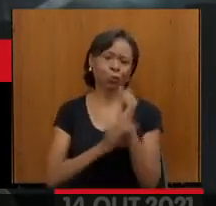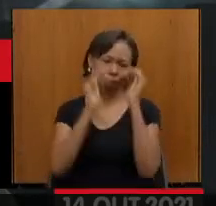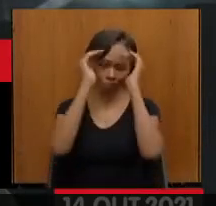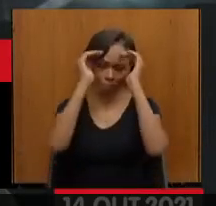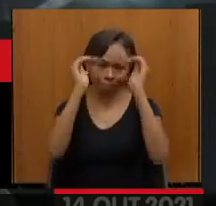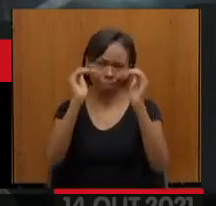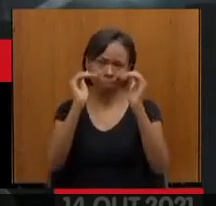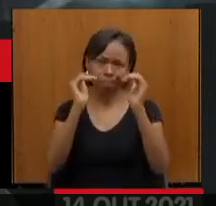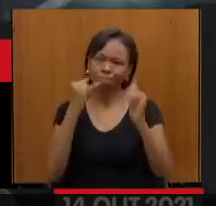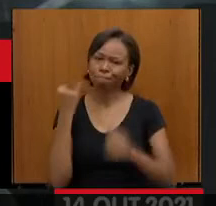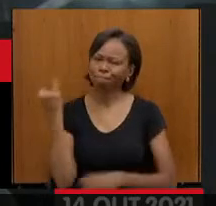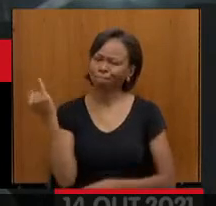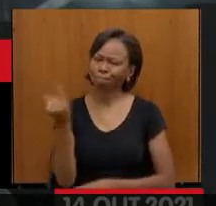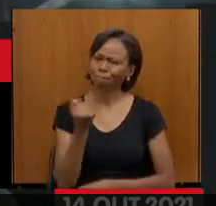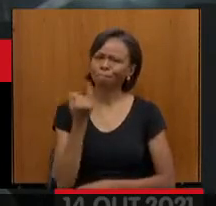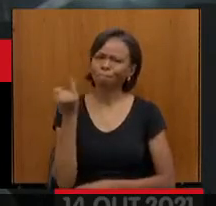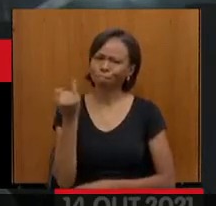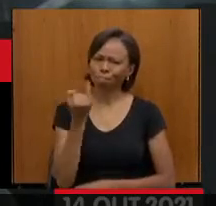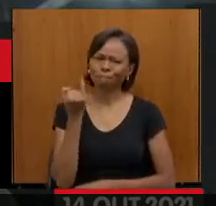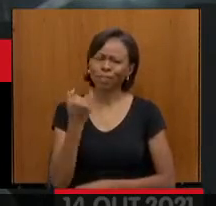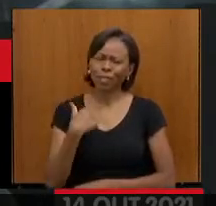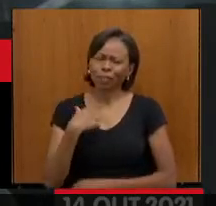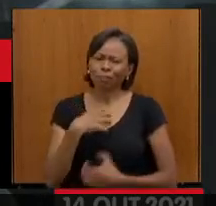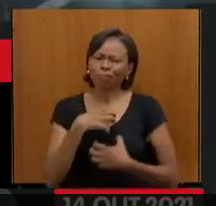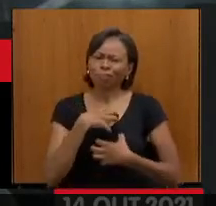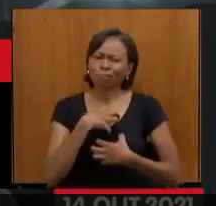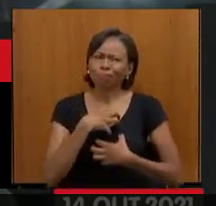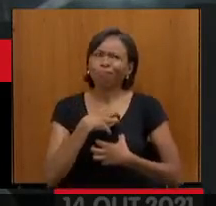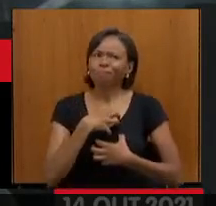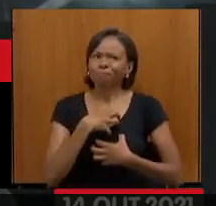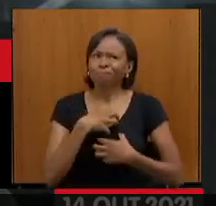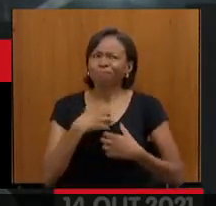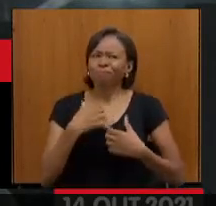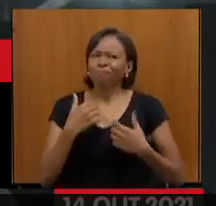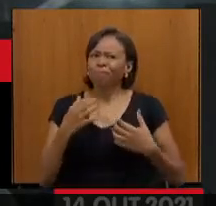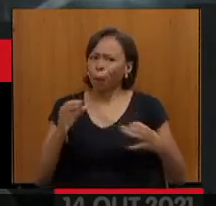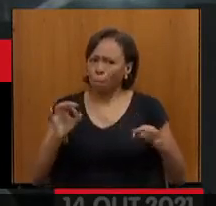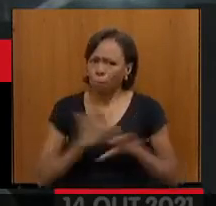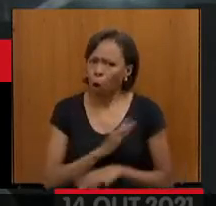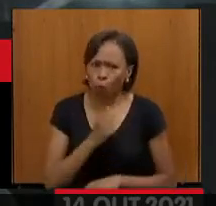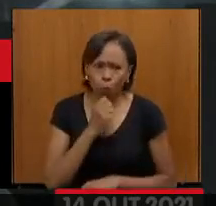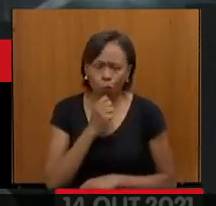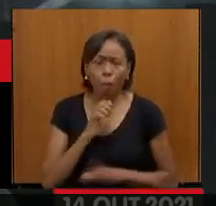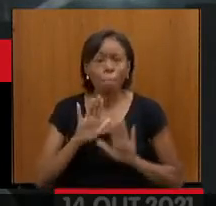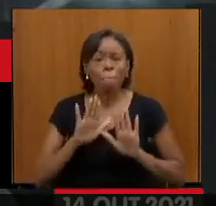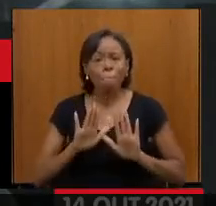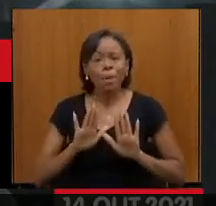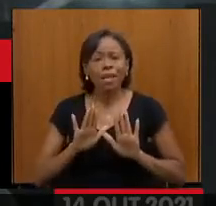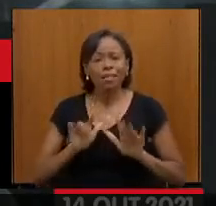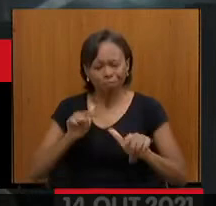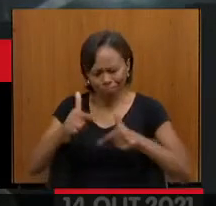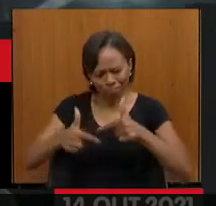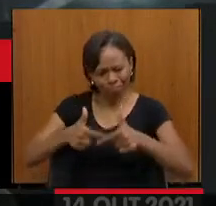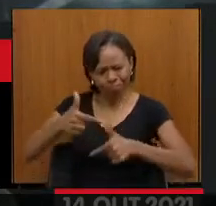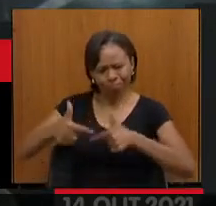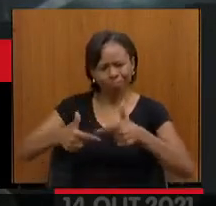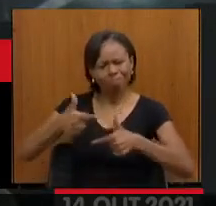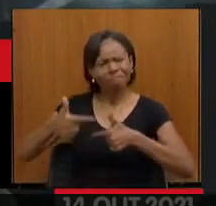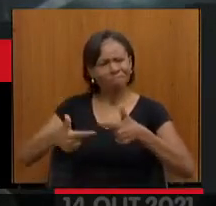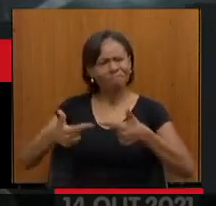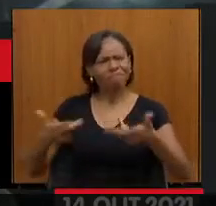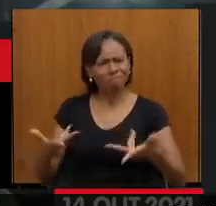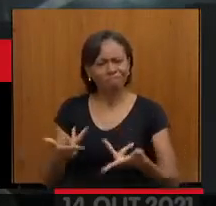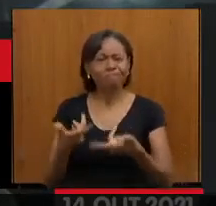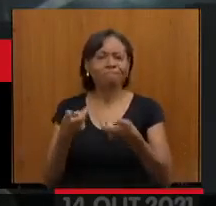uma sensação de, não de dever cumprido, mas de um trabalho bem feito, que nós conseguimos